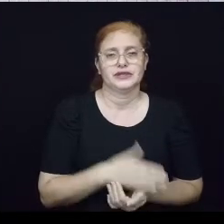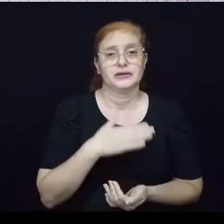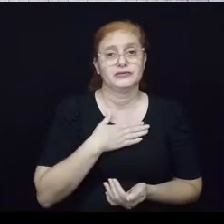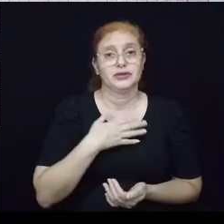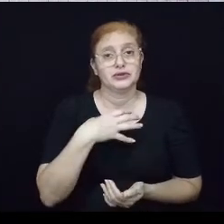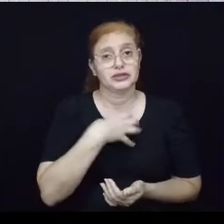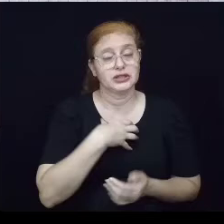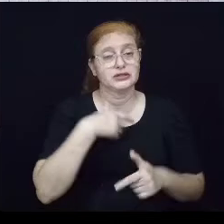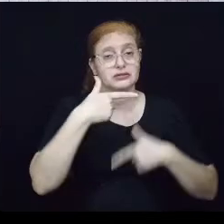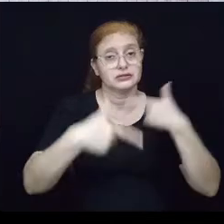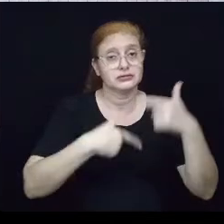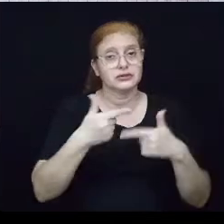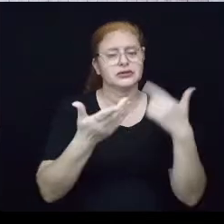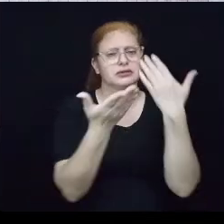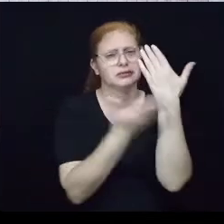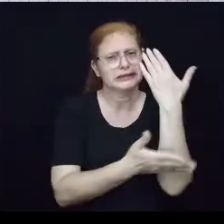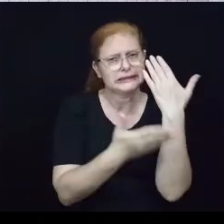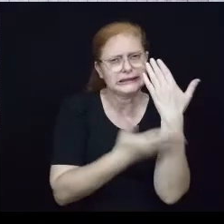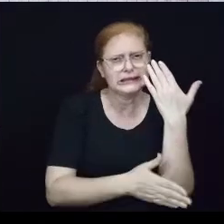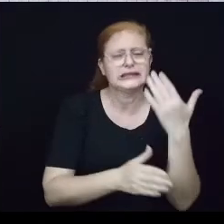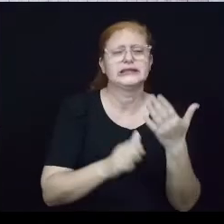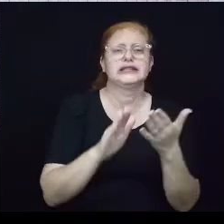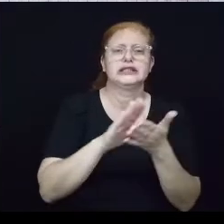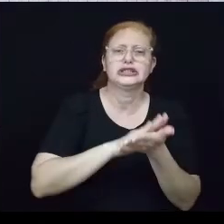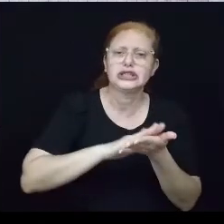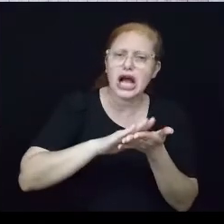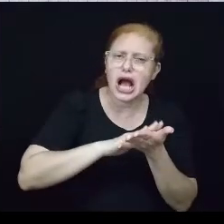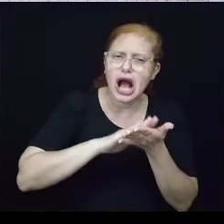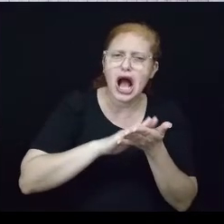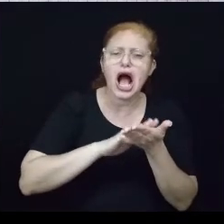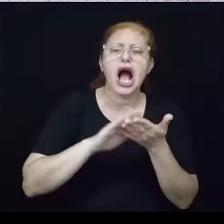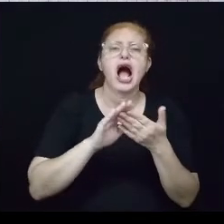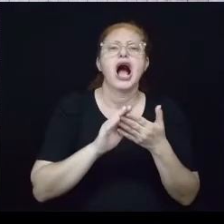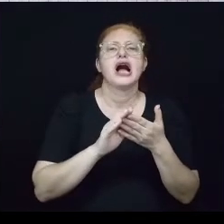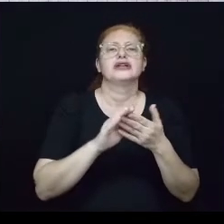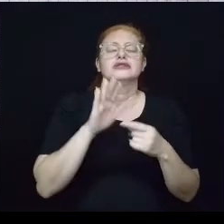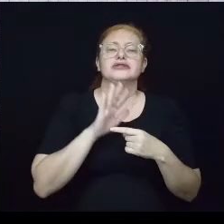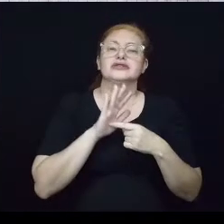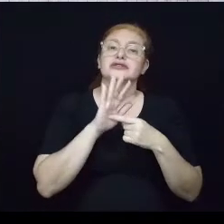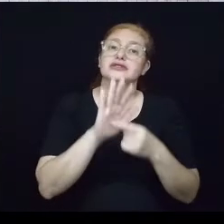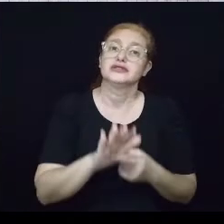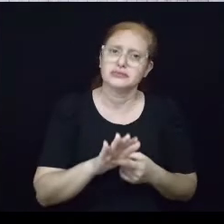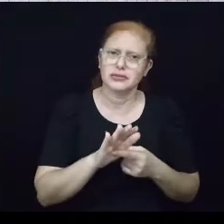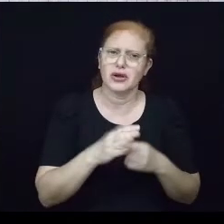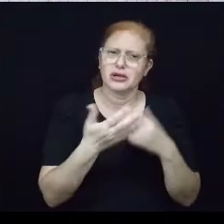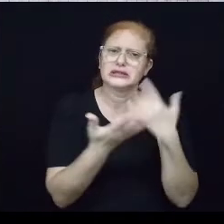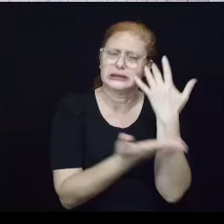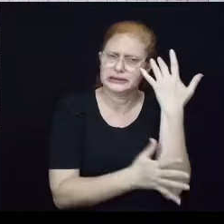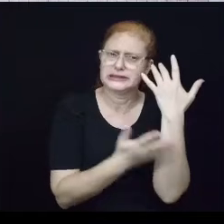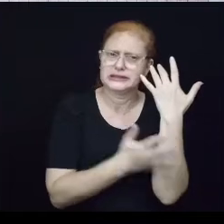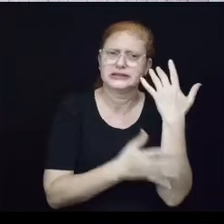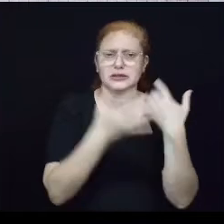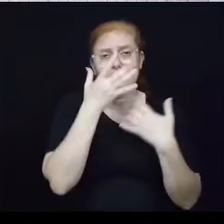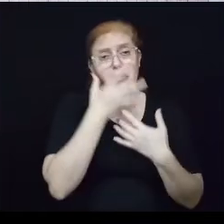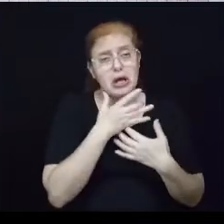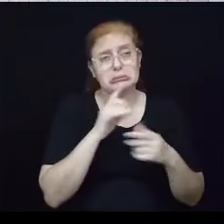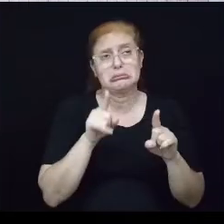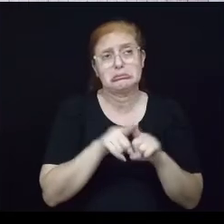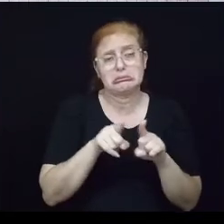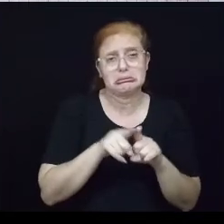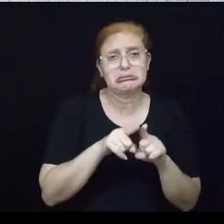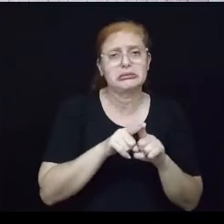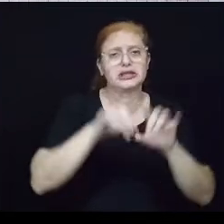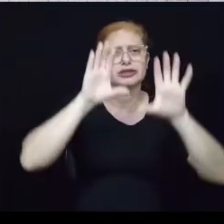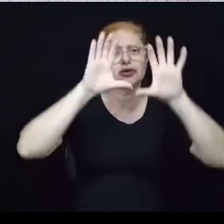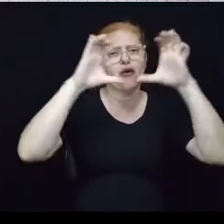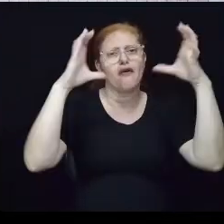modo de trabalhar madeira, que é polido, que revela esses veios da madeira. Eu acho que isso... Bom, e também